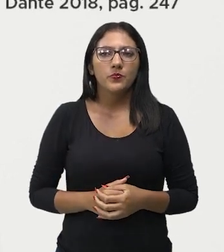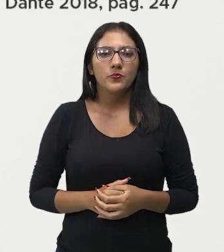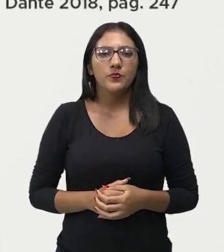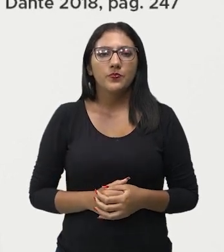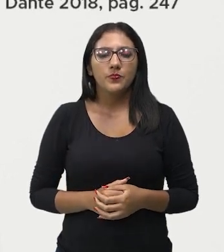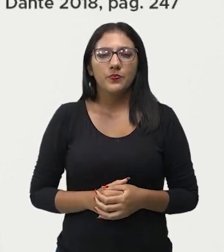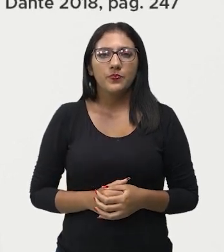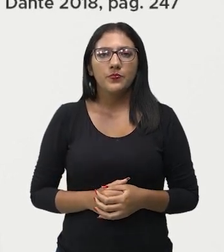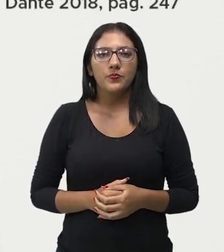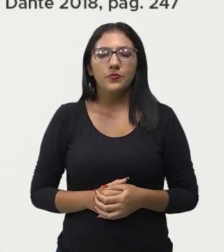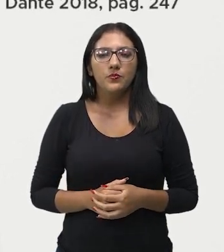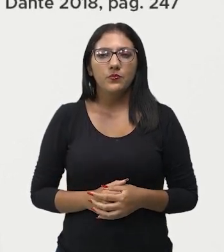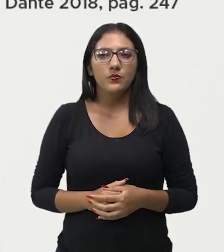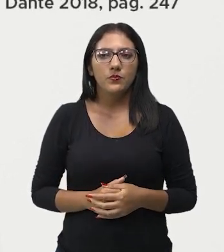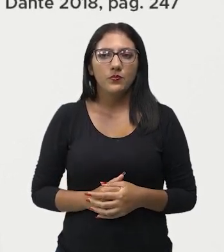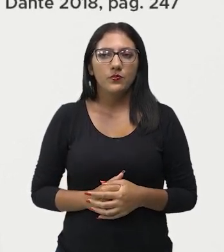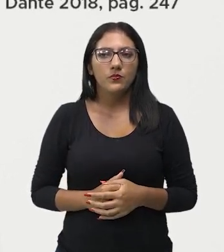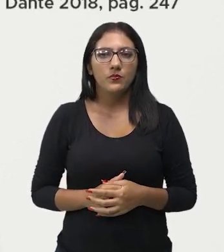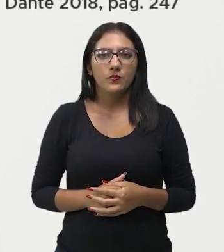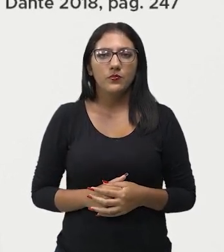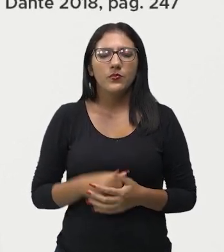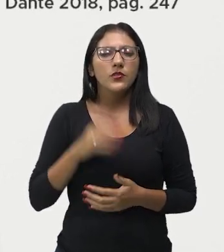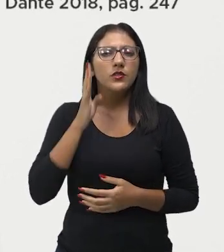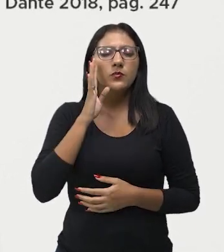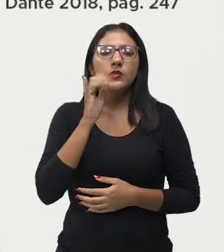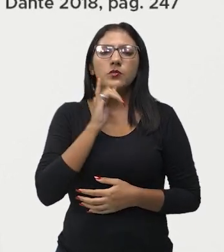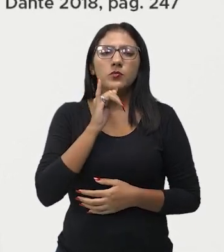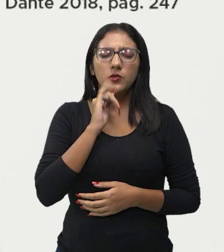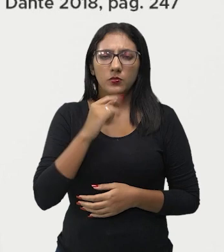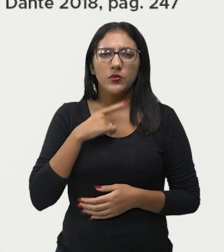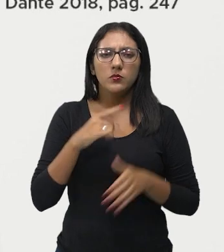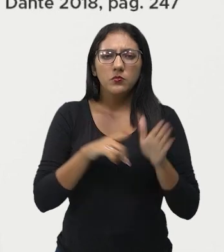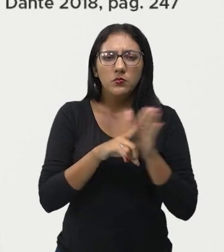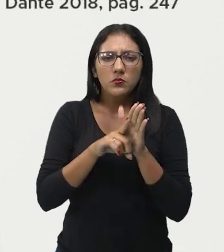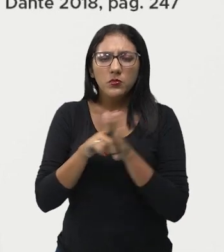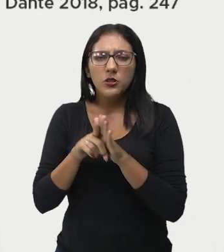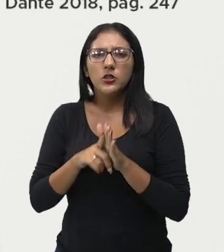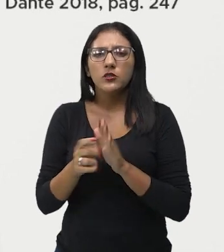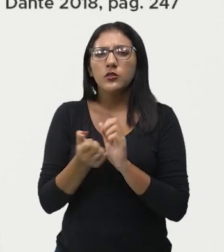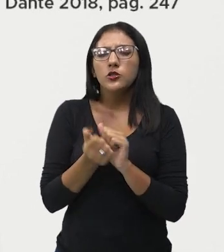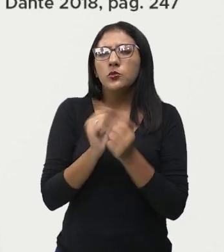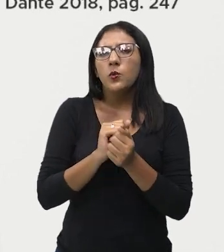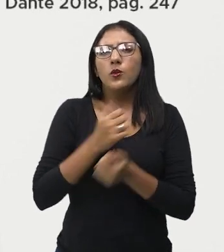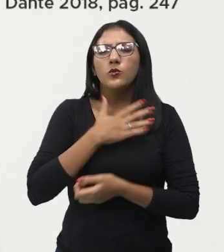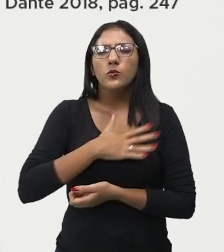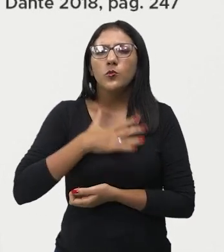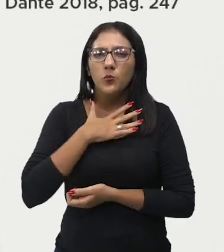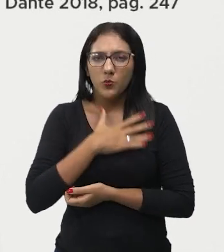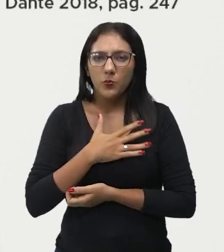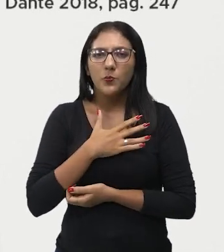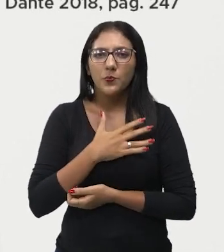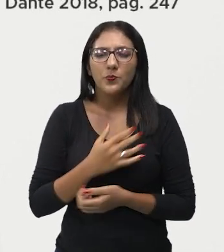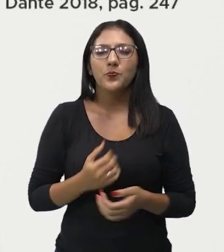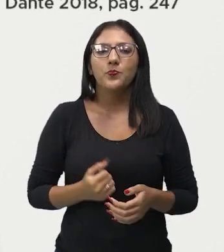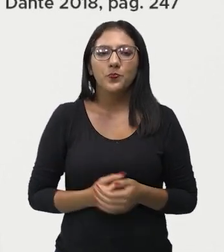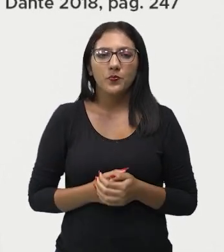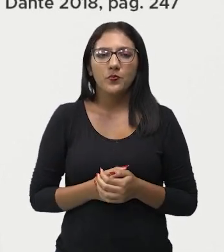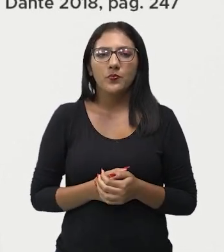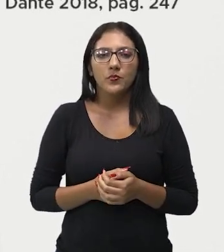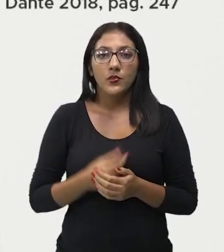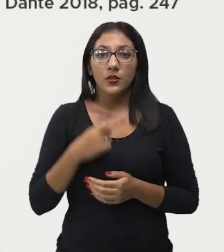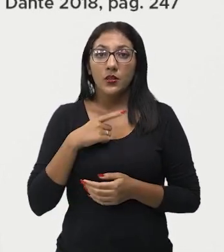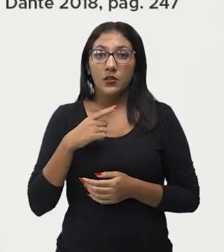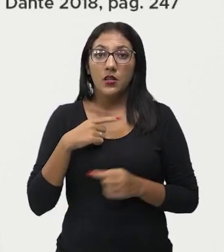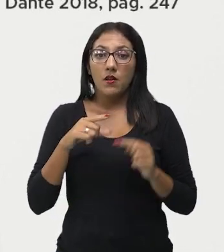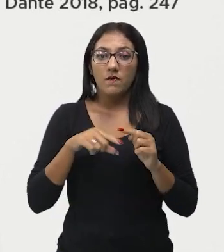Temos aqui então, imagina que foi feita uma pesquisa, né, sobre esporte favorito, e aí as variáveis